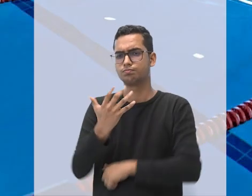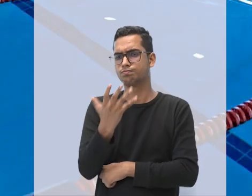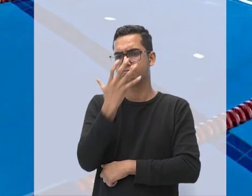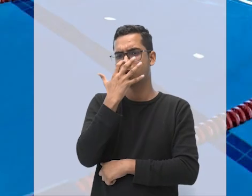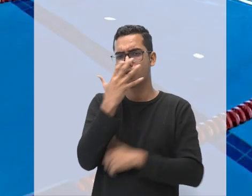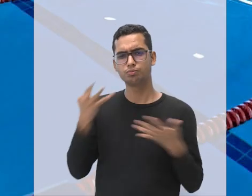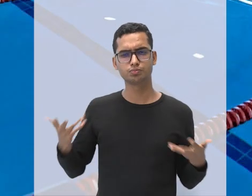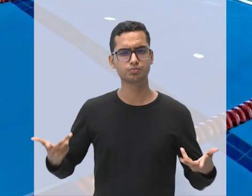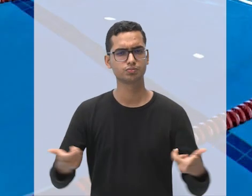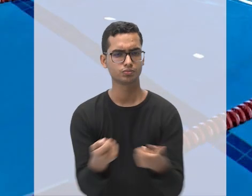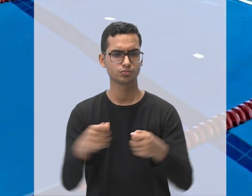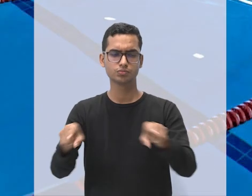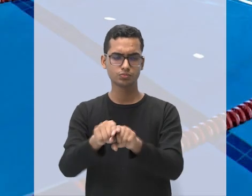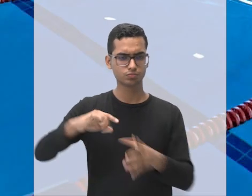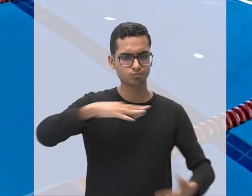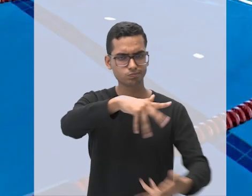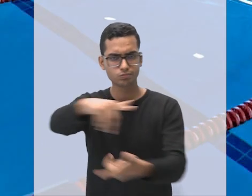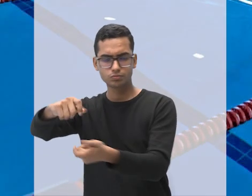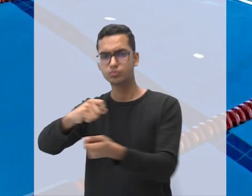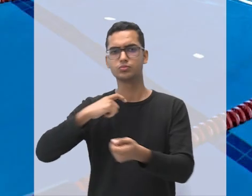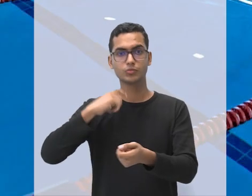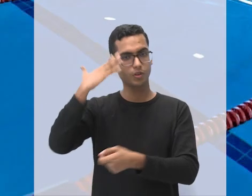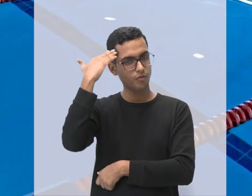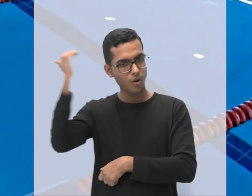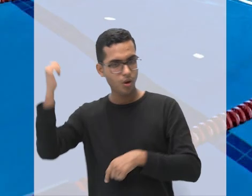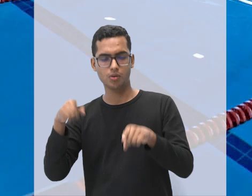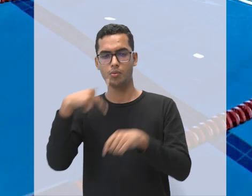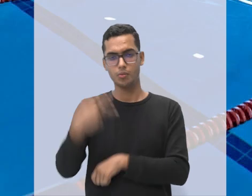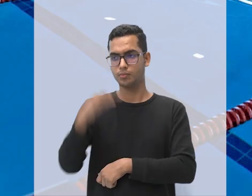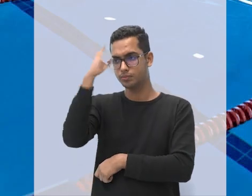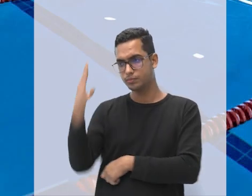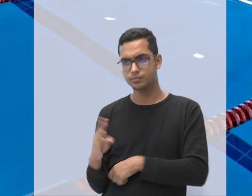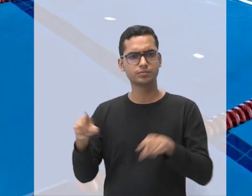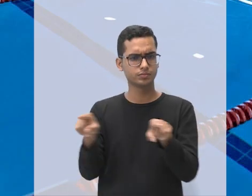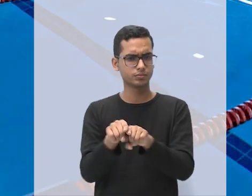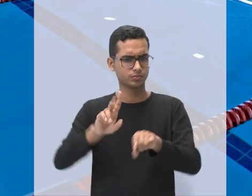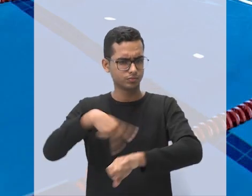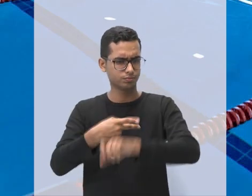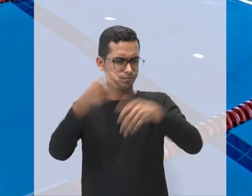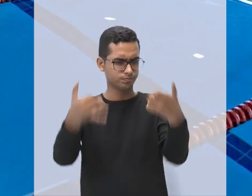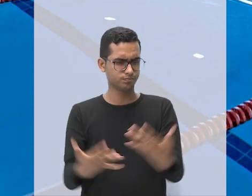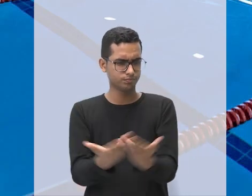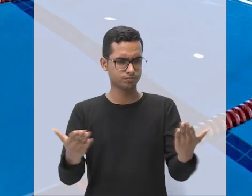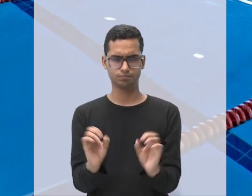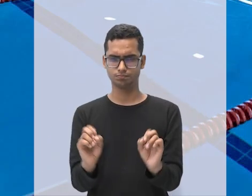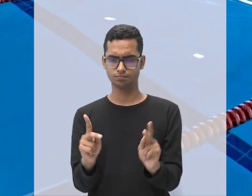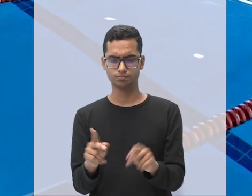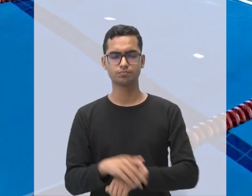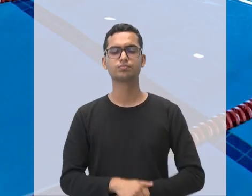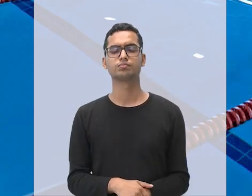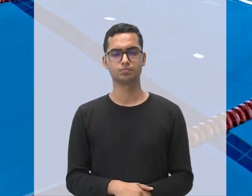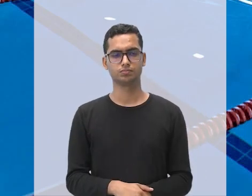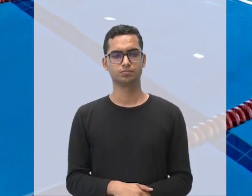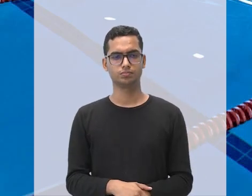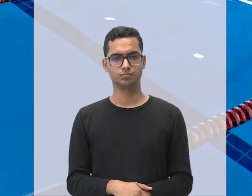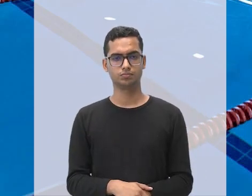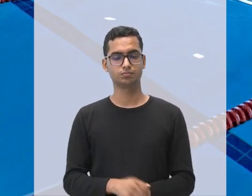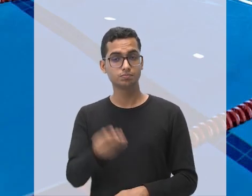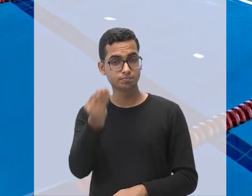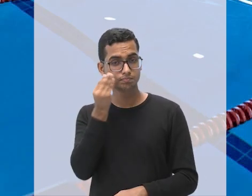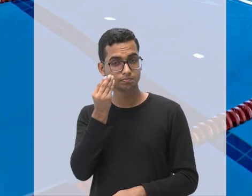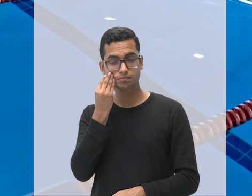podemos observar muito bem nos dias de hoje é a questão do esporte e da competição. Nós temos aí